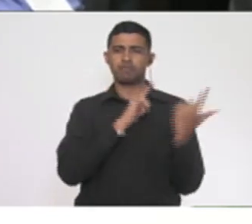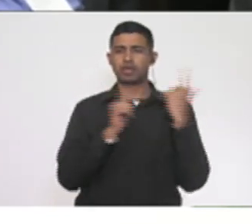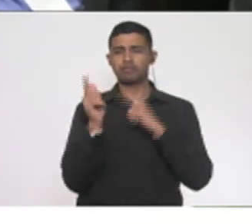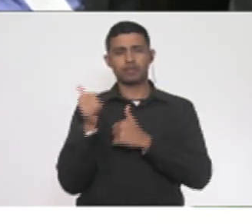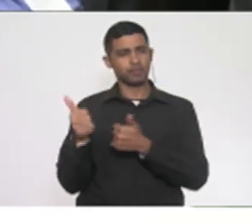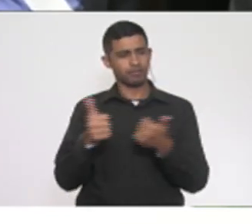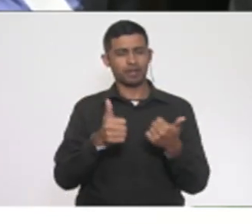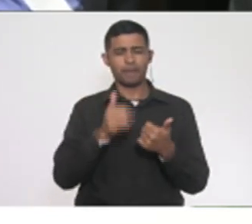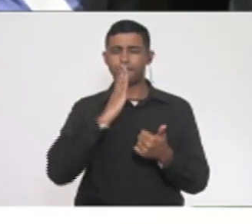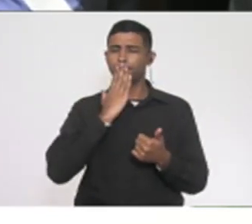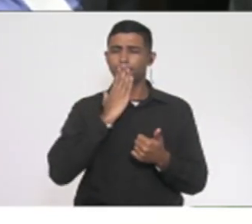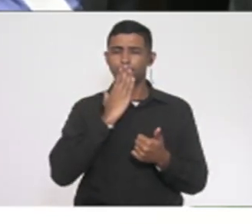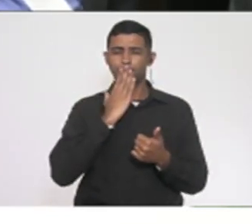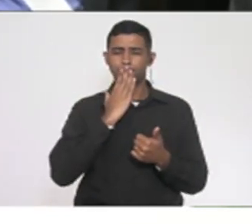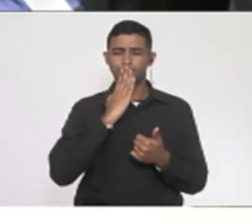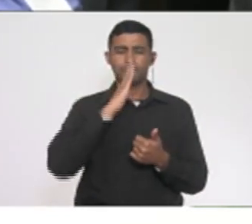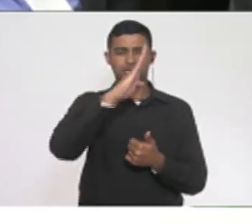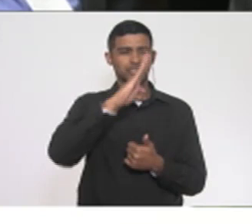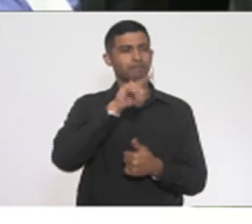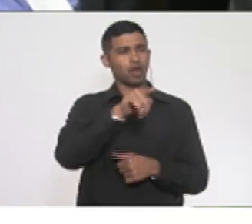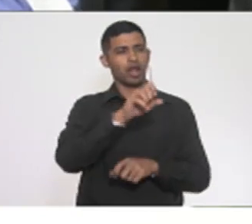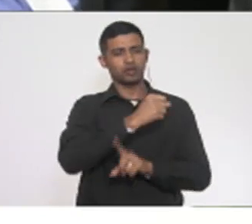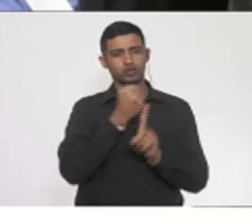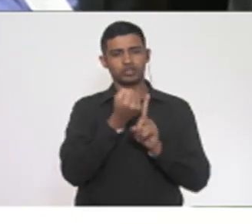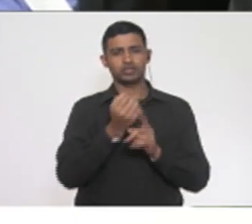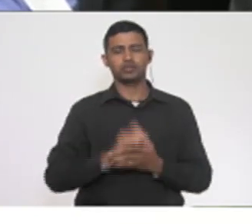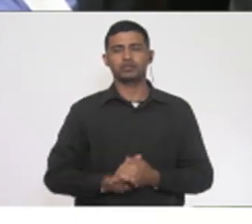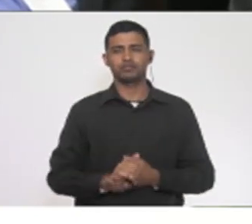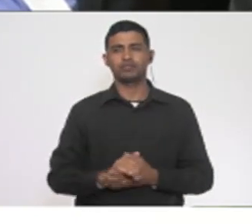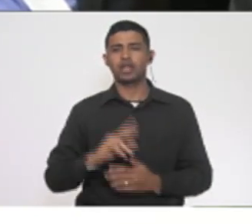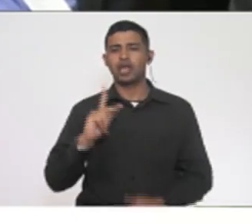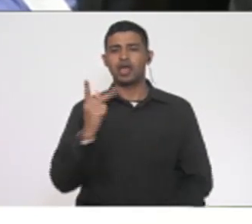importante. Doutor Hélio, vamos ser assim muito objetivo.